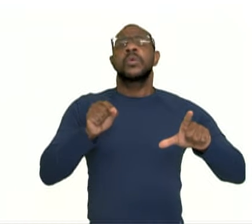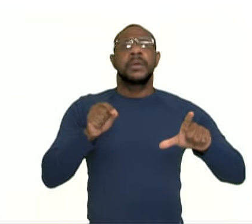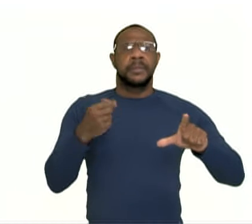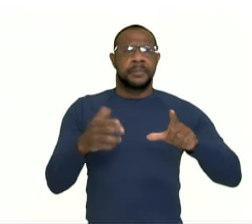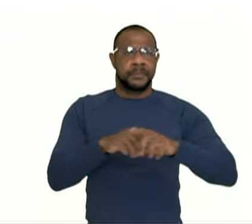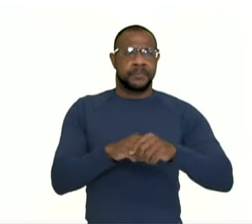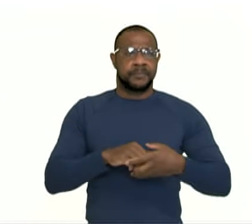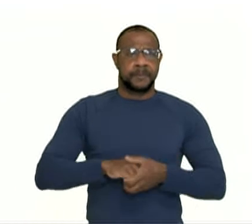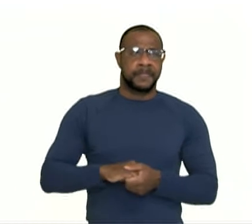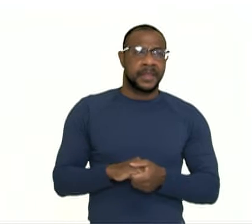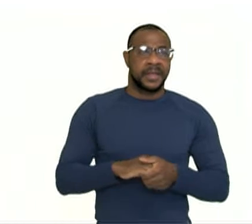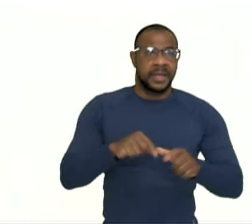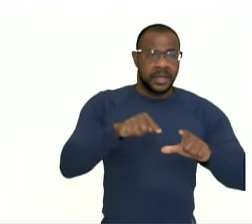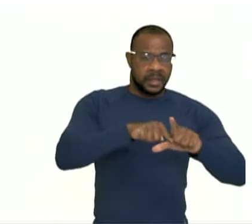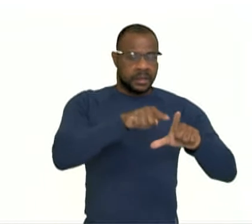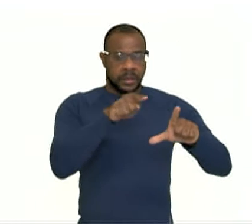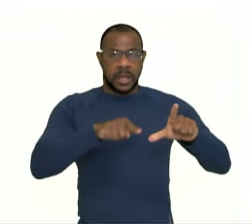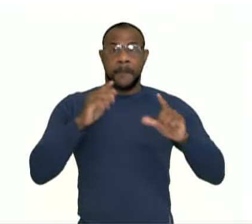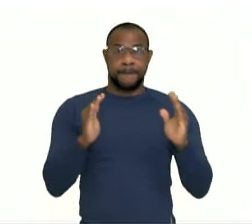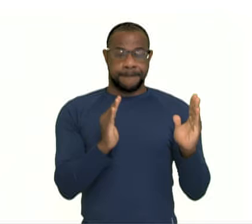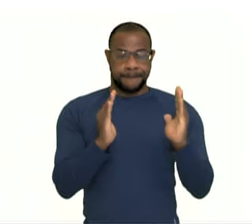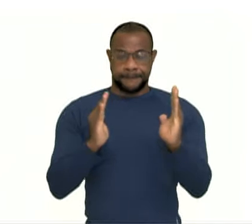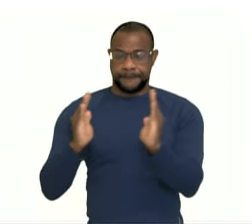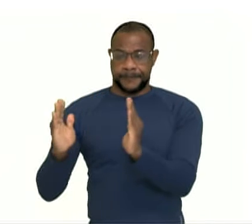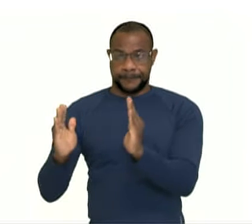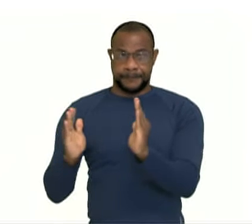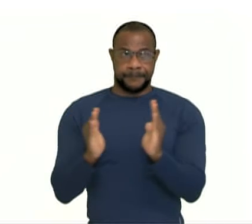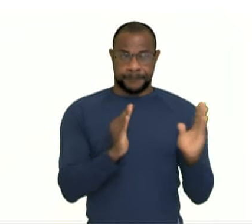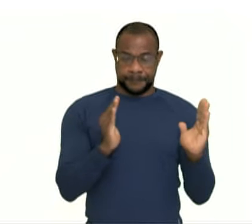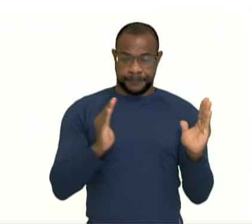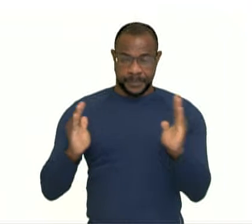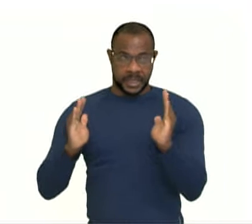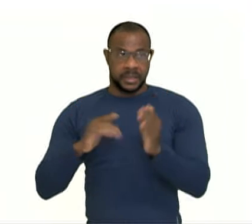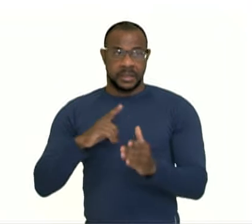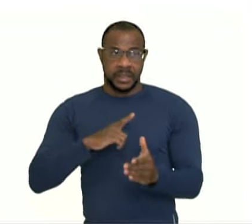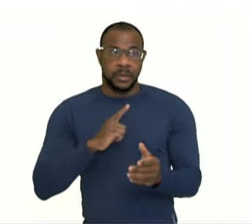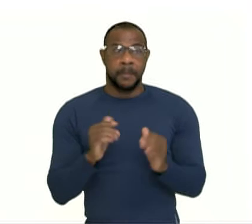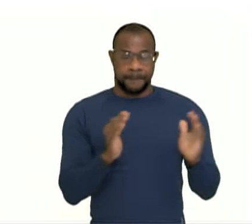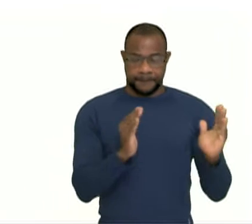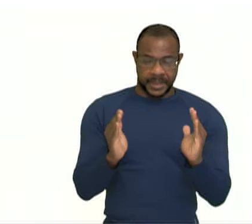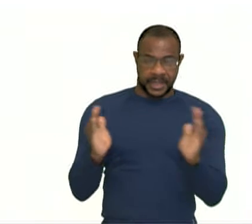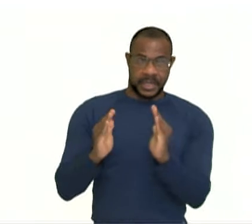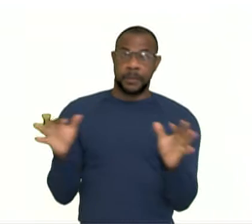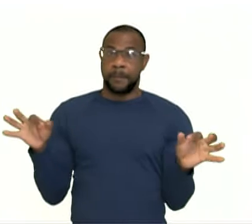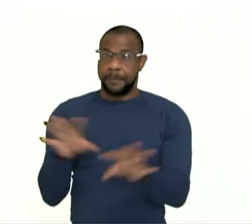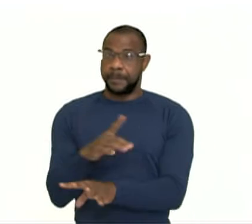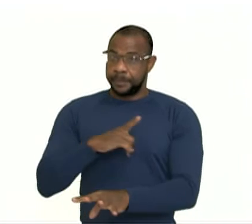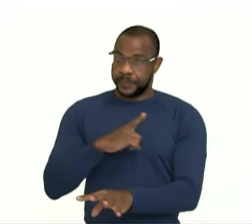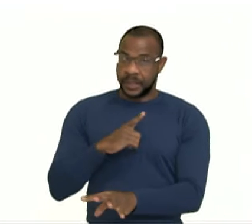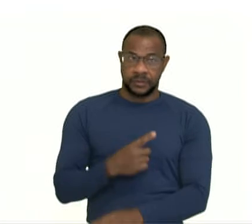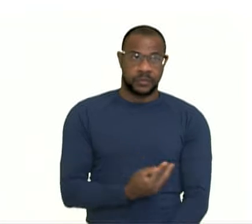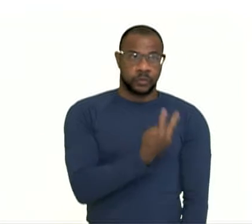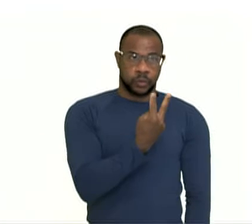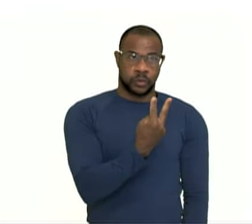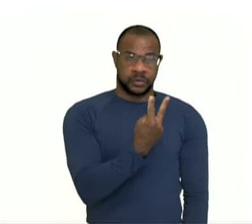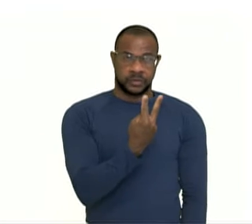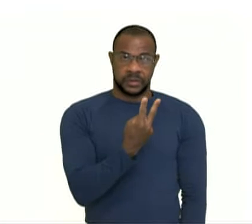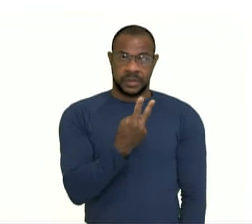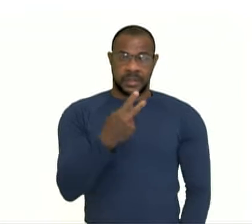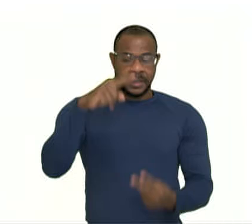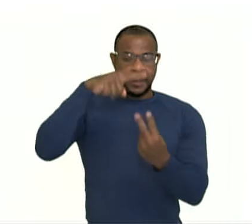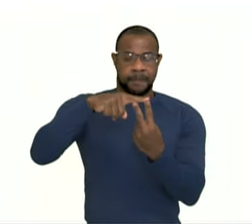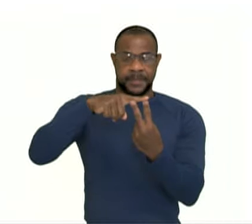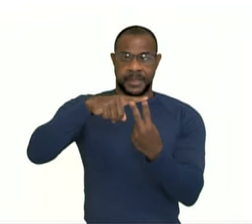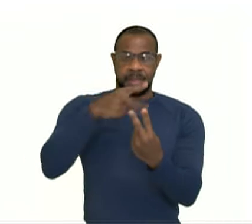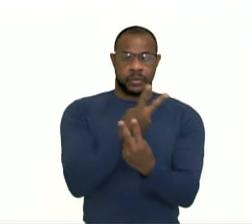seno? Então, são os períodos. Lembrando que nós temos um período completo de 2π. Então,